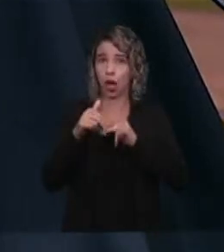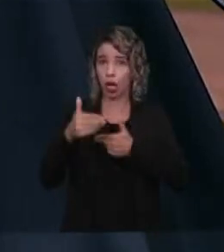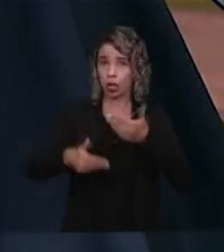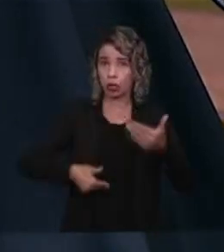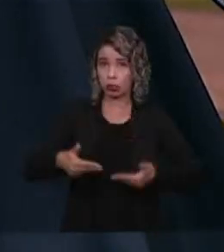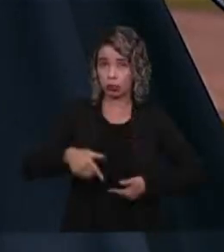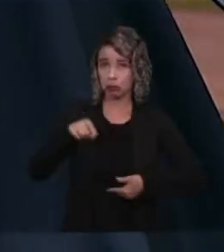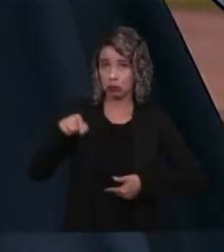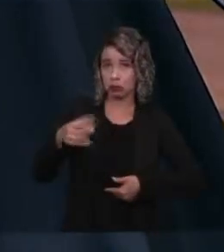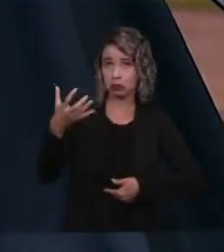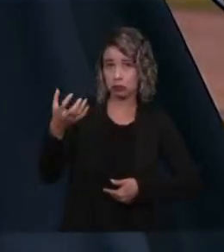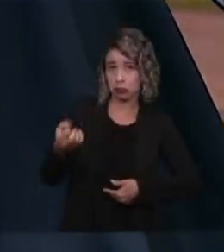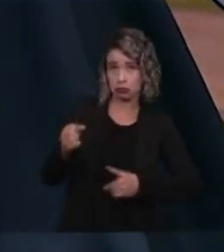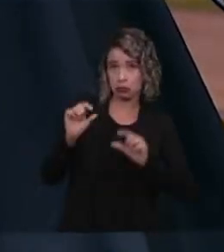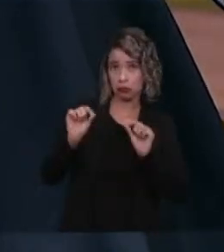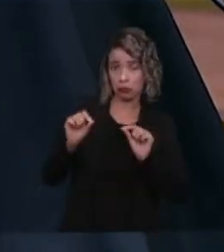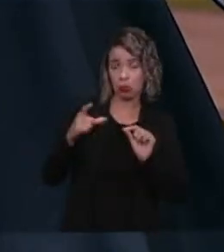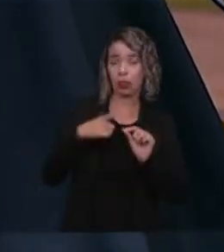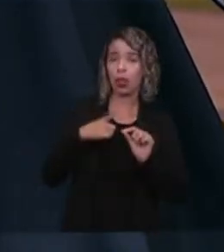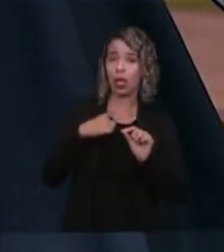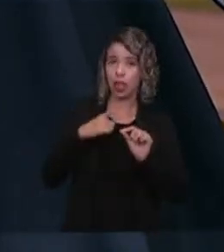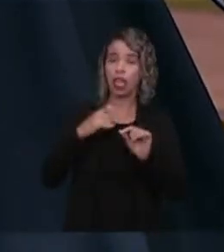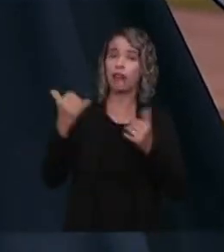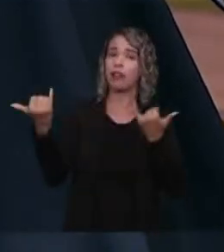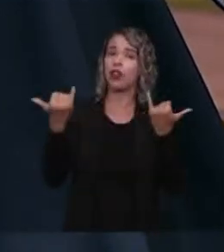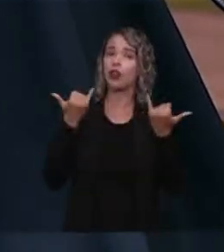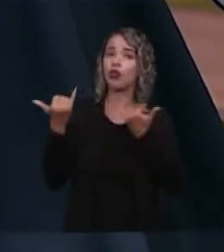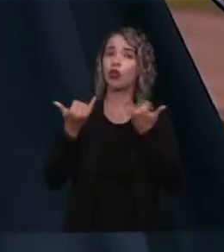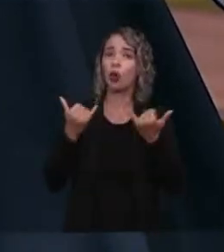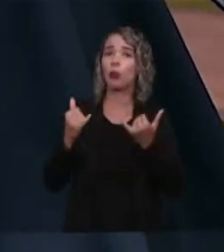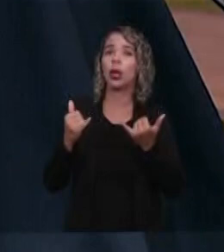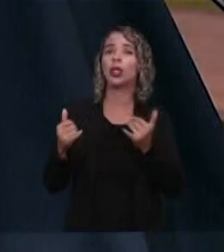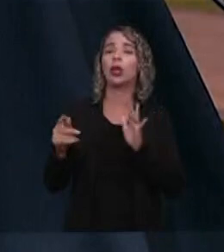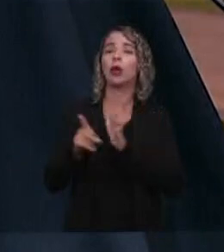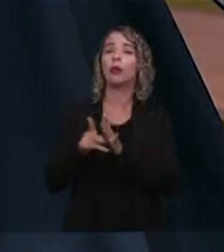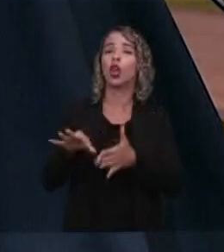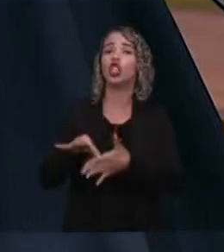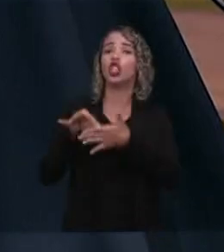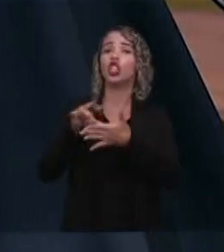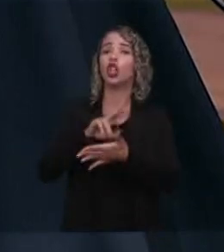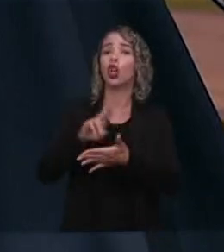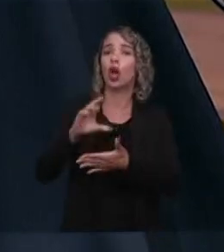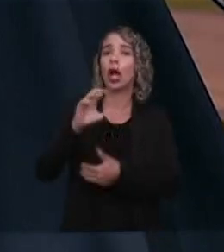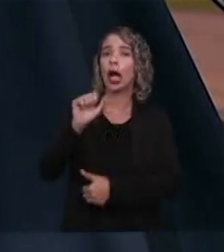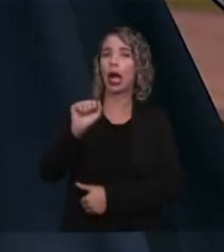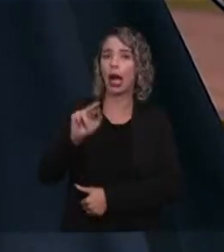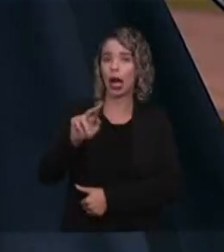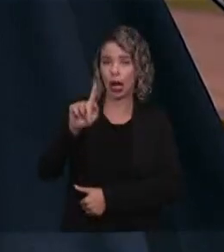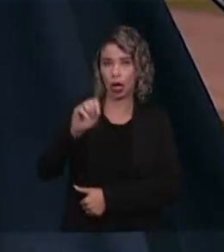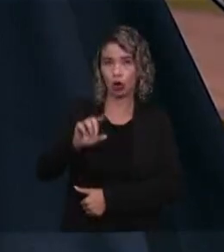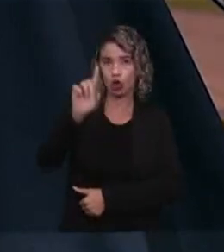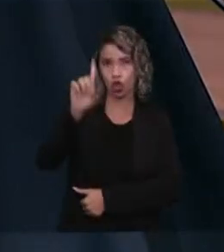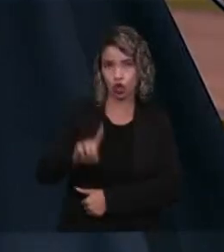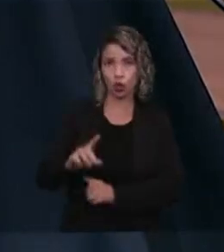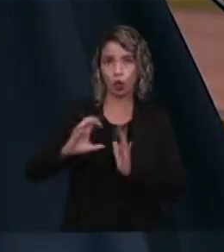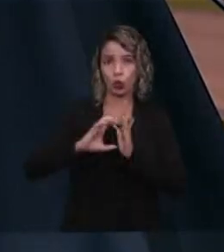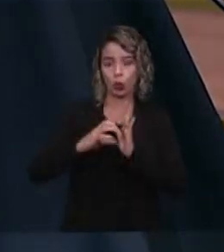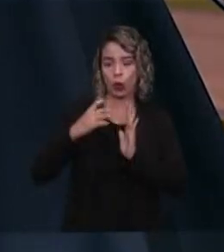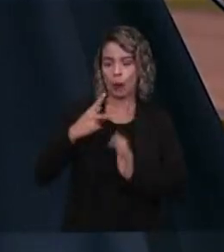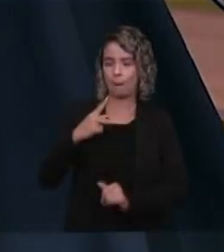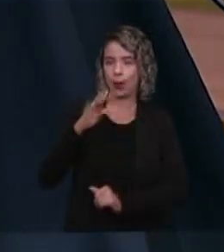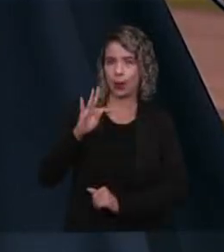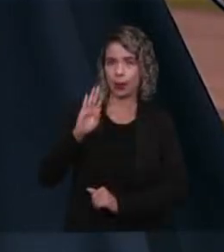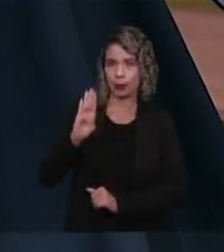colaborador reconhece, porém, que obteve informação a respeito da indicação de cargos da diretoria pelo PTB, tendo